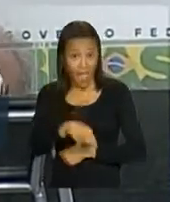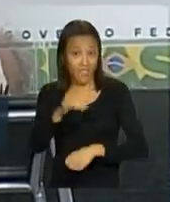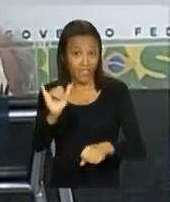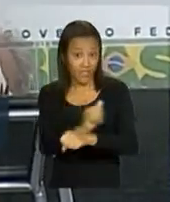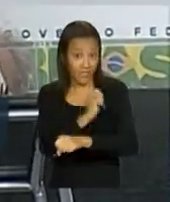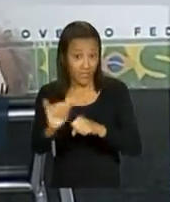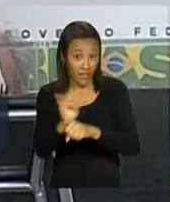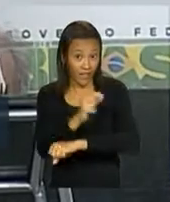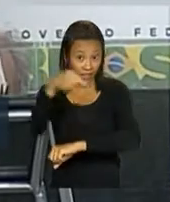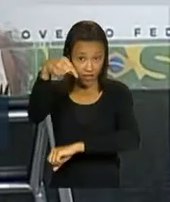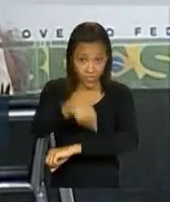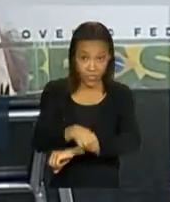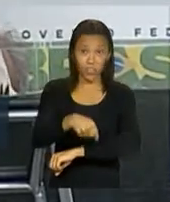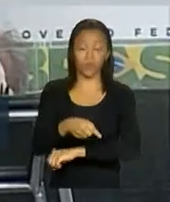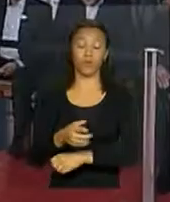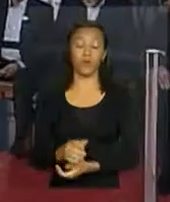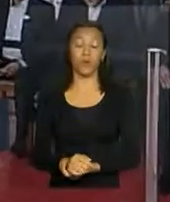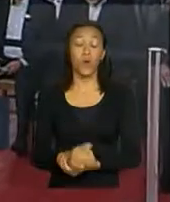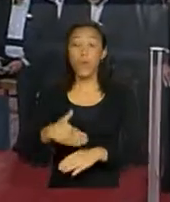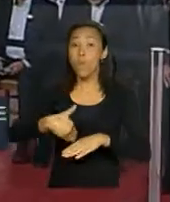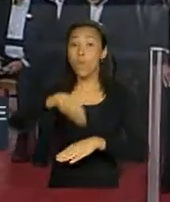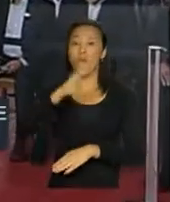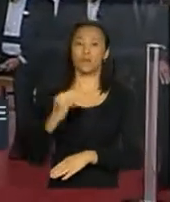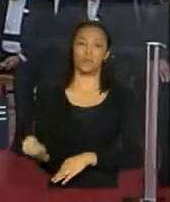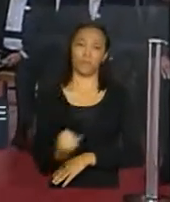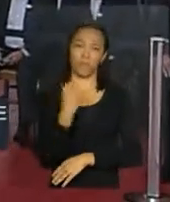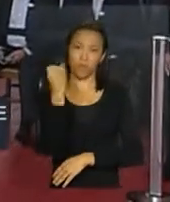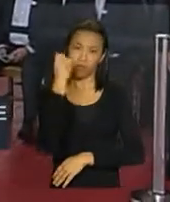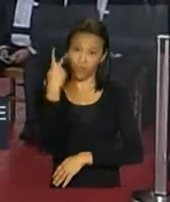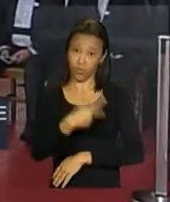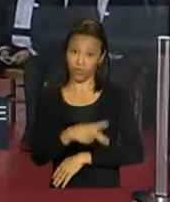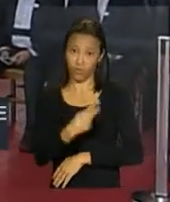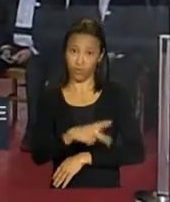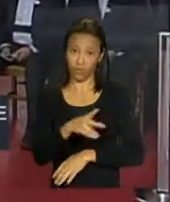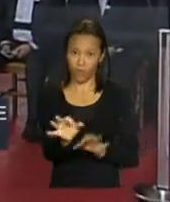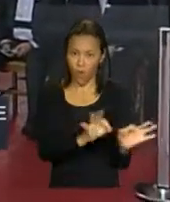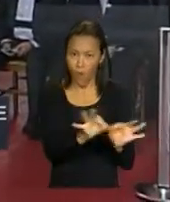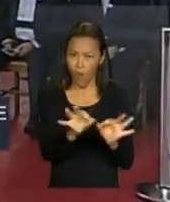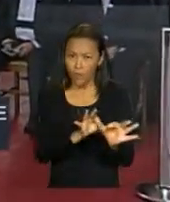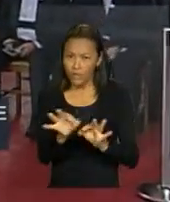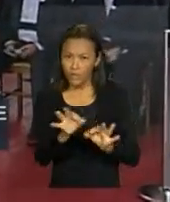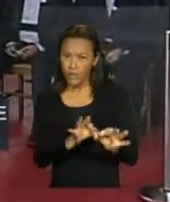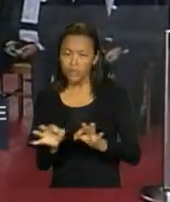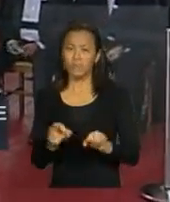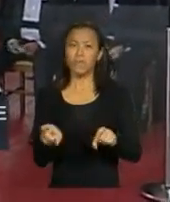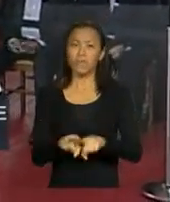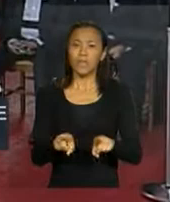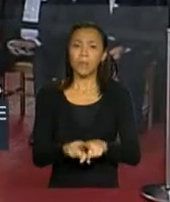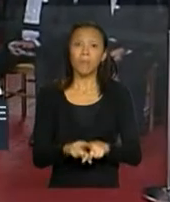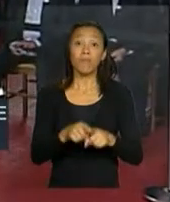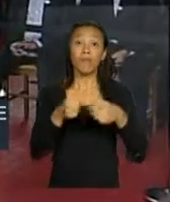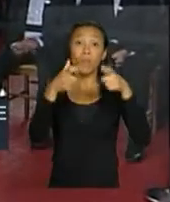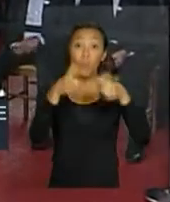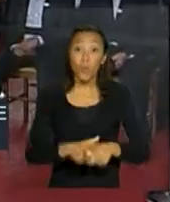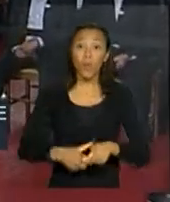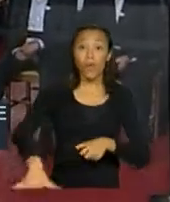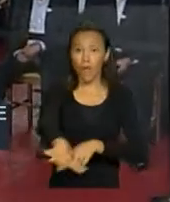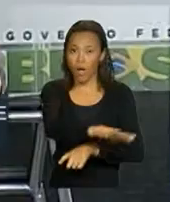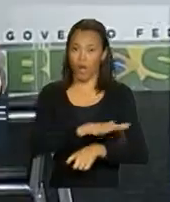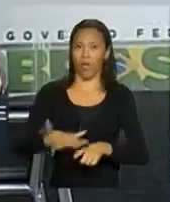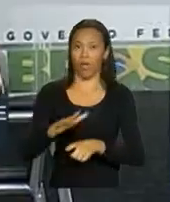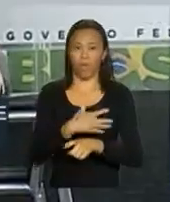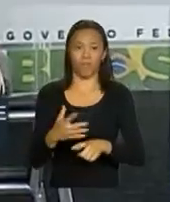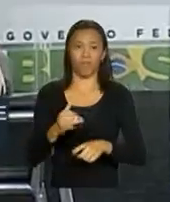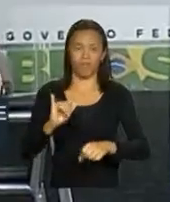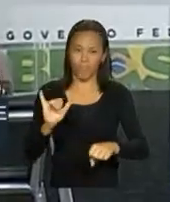Estrategicamente, presidente, o mais importante pelas suas condições de calado e pela localização